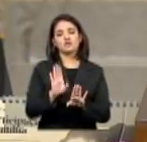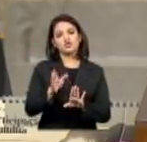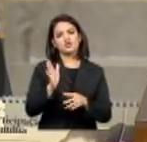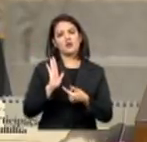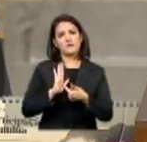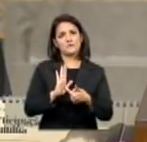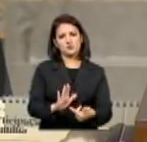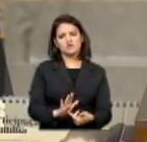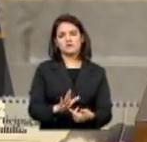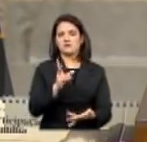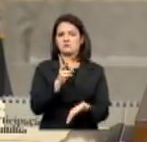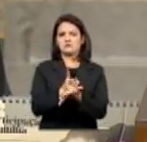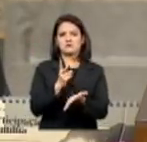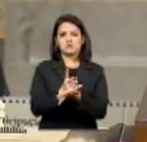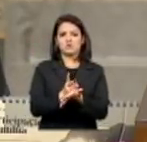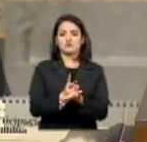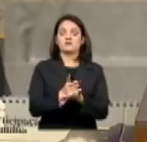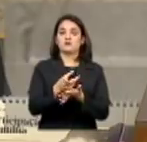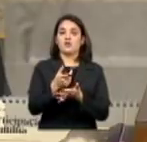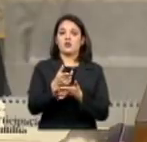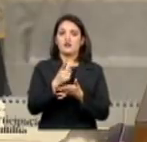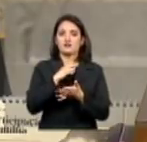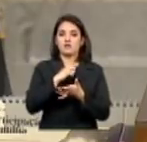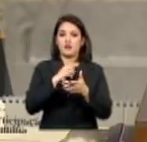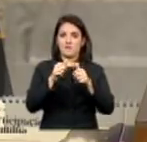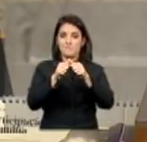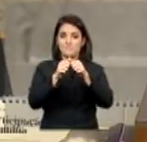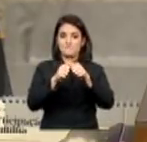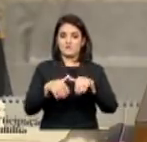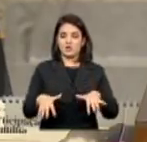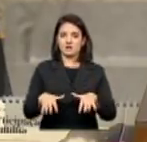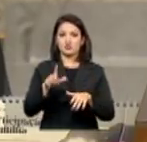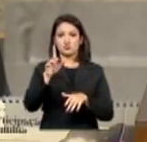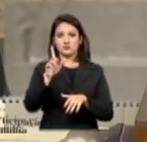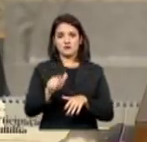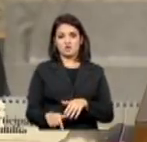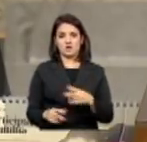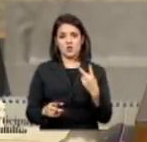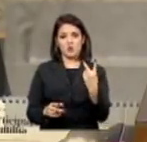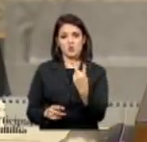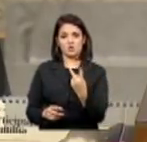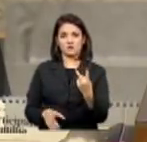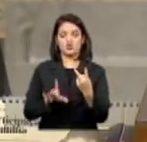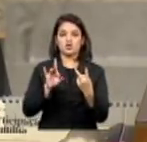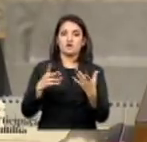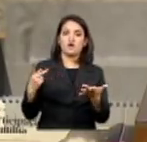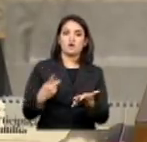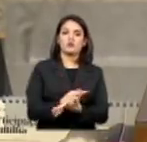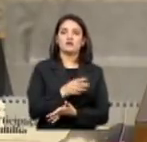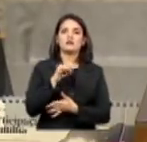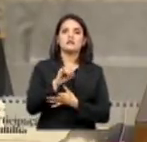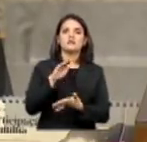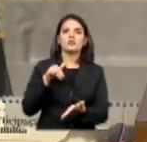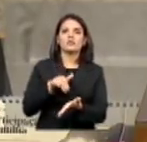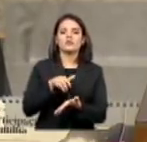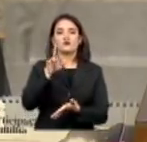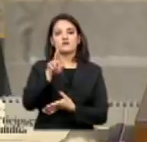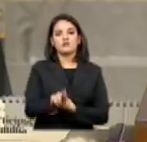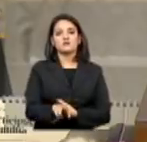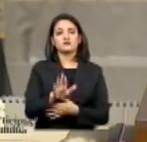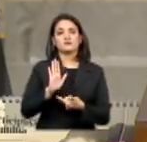dessa forma acarretou prejuízo é o corréu delatado o que somente ocorrerá se as alegações finais apresentadas